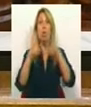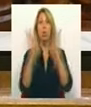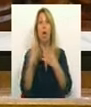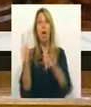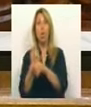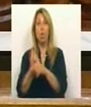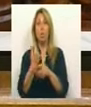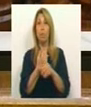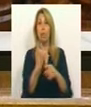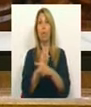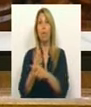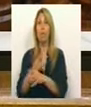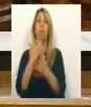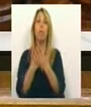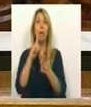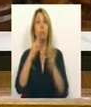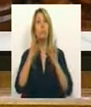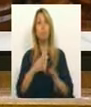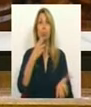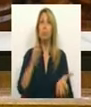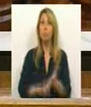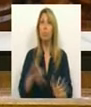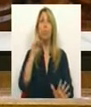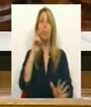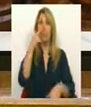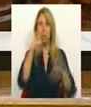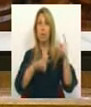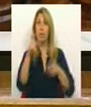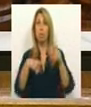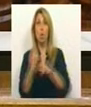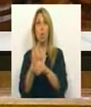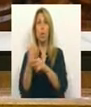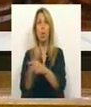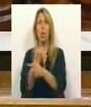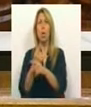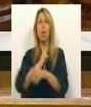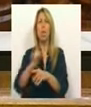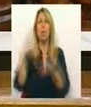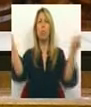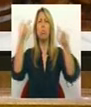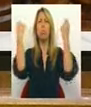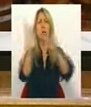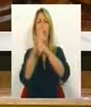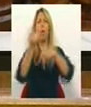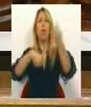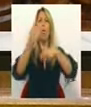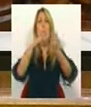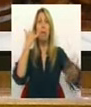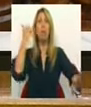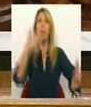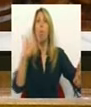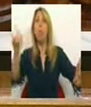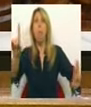e com vista a assegurar uma real e efetiva proteção dos consumidores contra a publicidade e ações comerciais telefónicas não